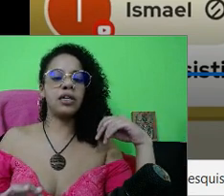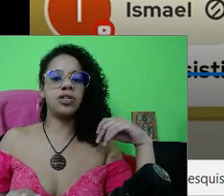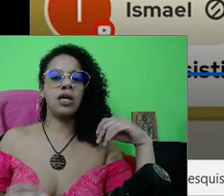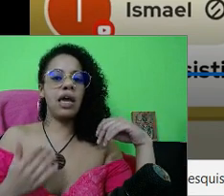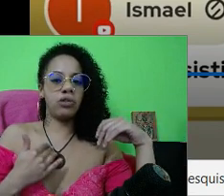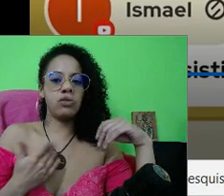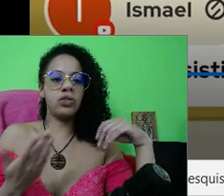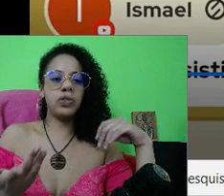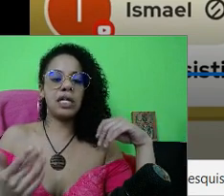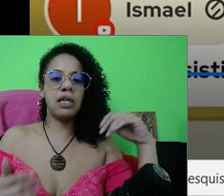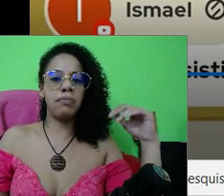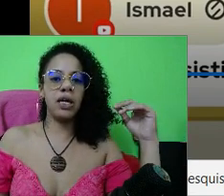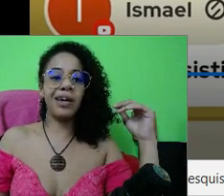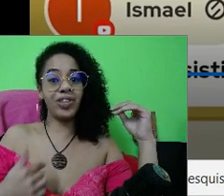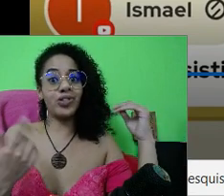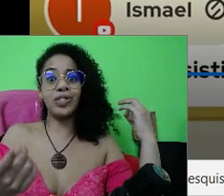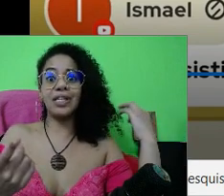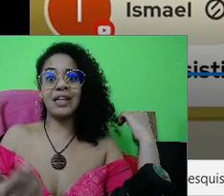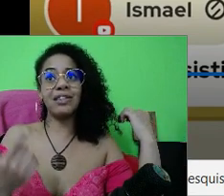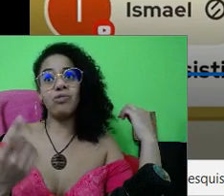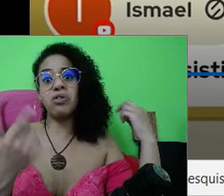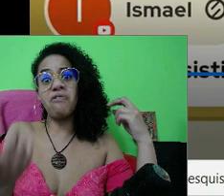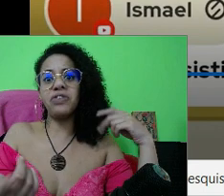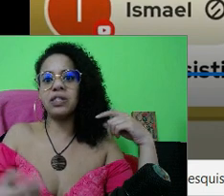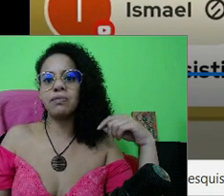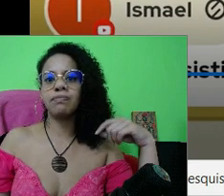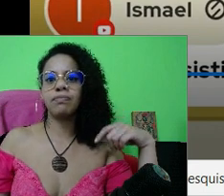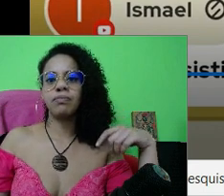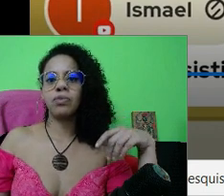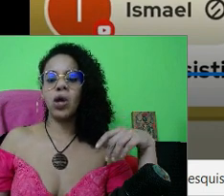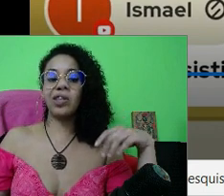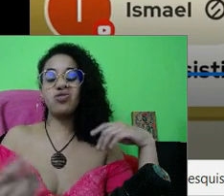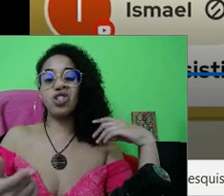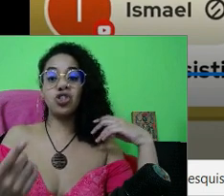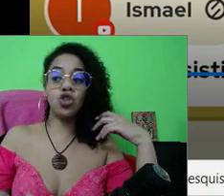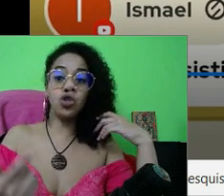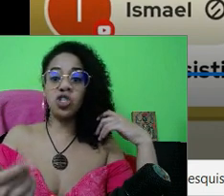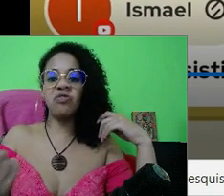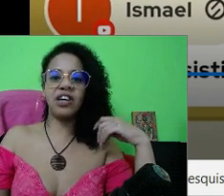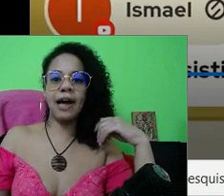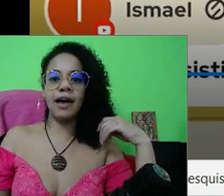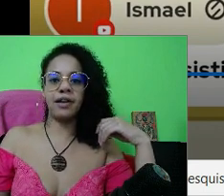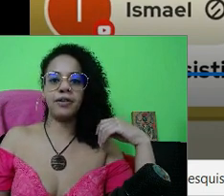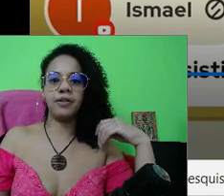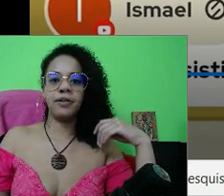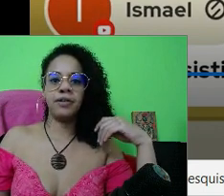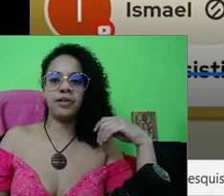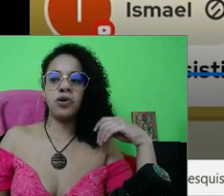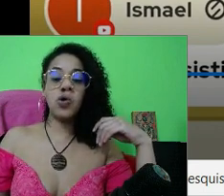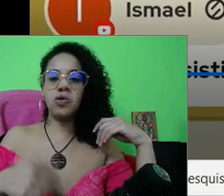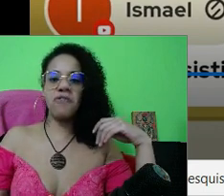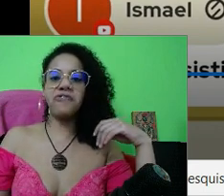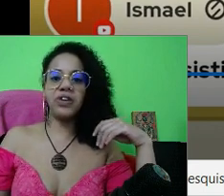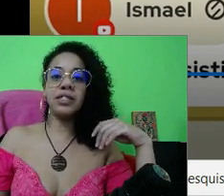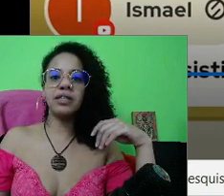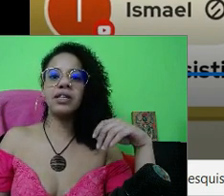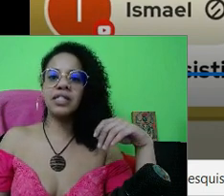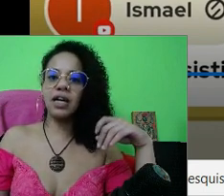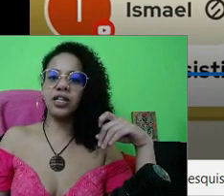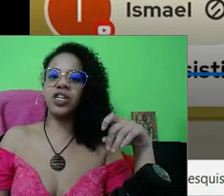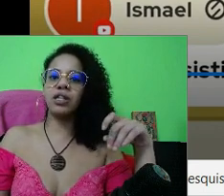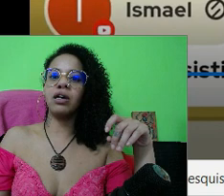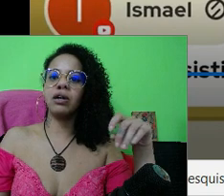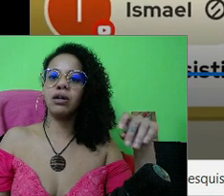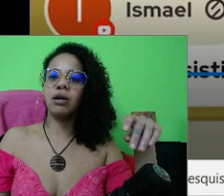tuas gracinhas eu tenho que sustentar a minha eu tenho que sustentar até o que eu não fiz eu tenho que justificar o que eu não fiz